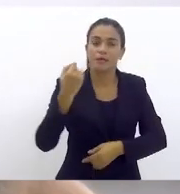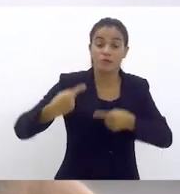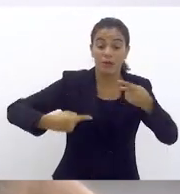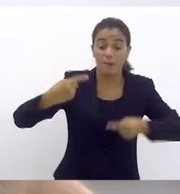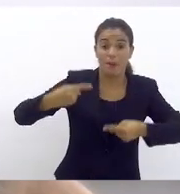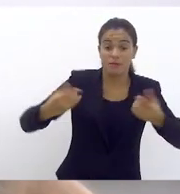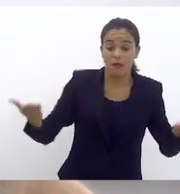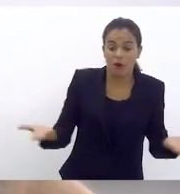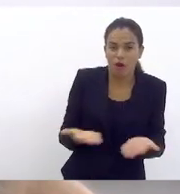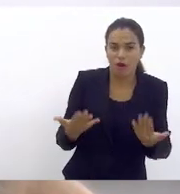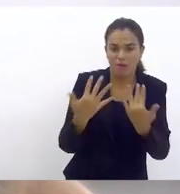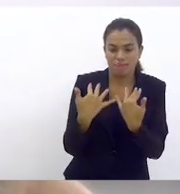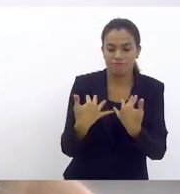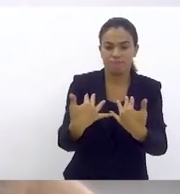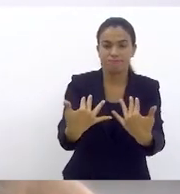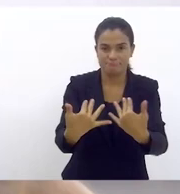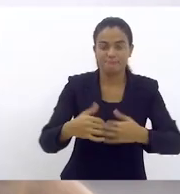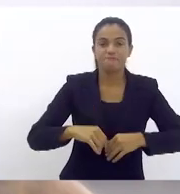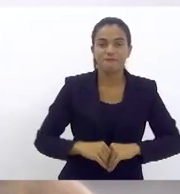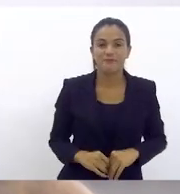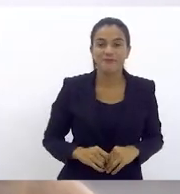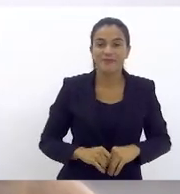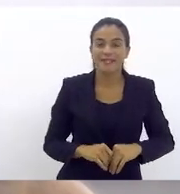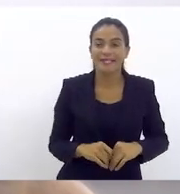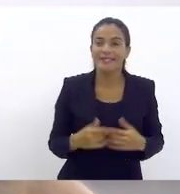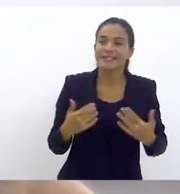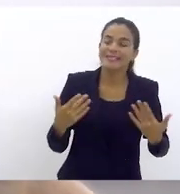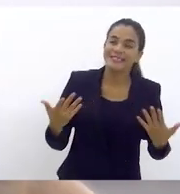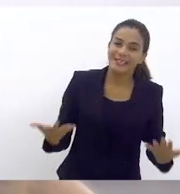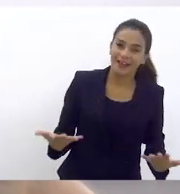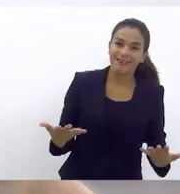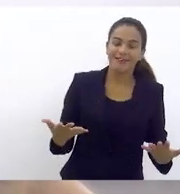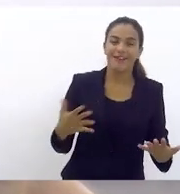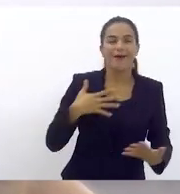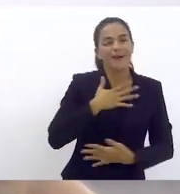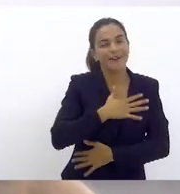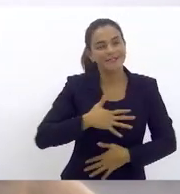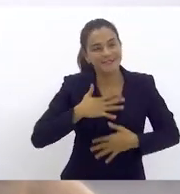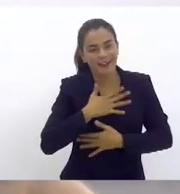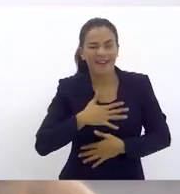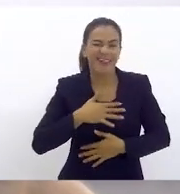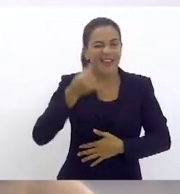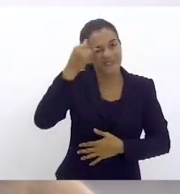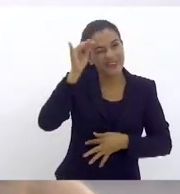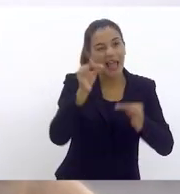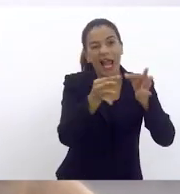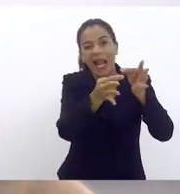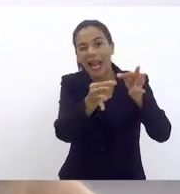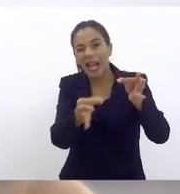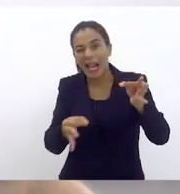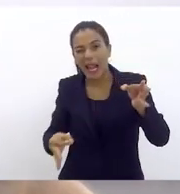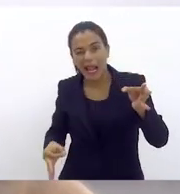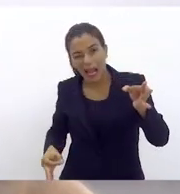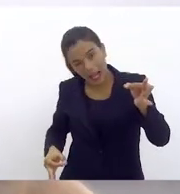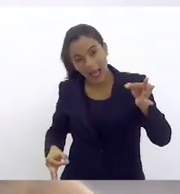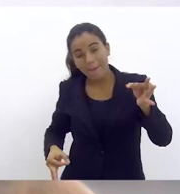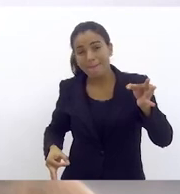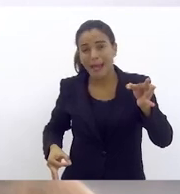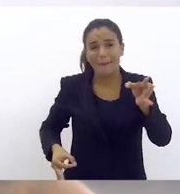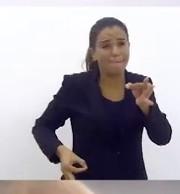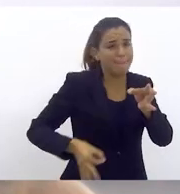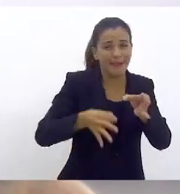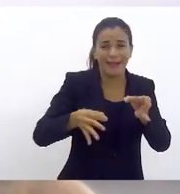a gente está travando aqui E aí eu gostaria de não me estender demais mas às vezes não é